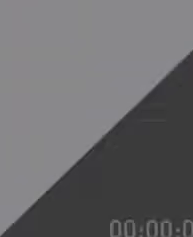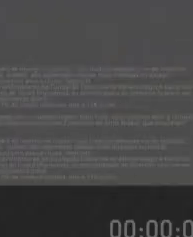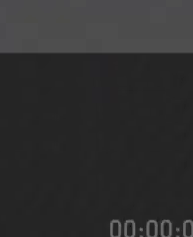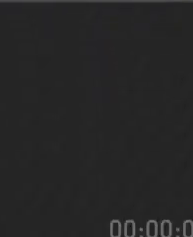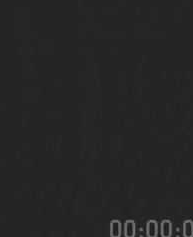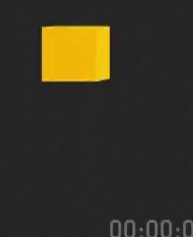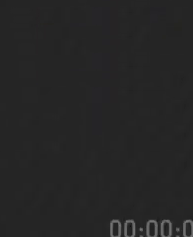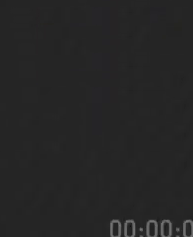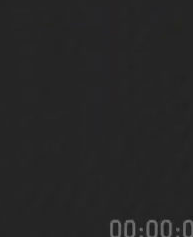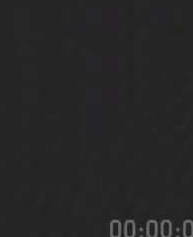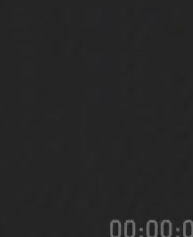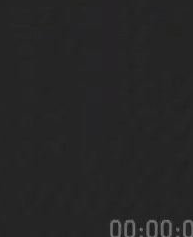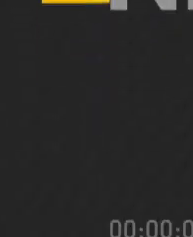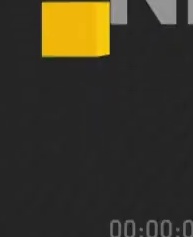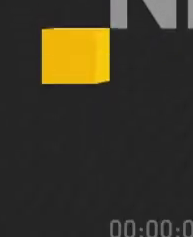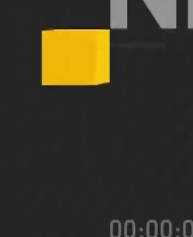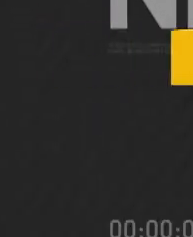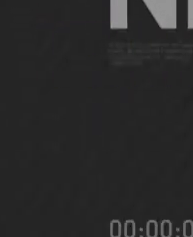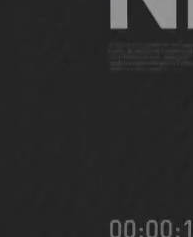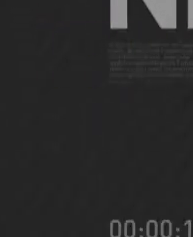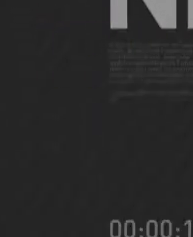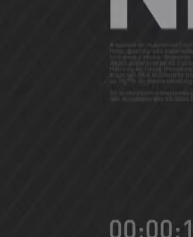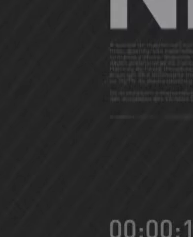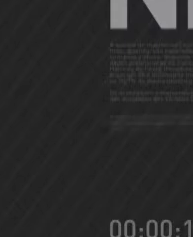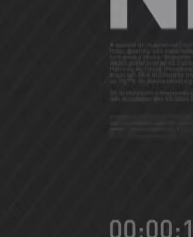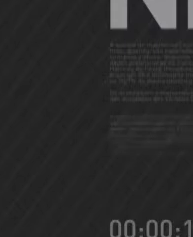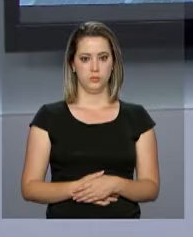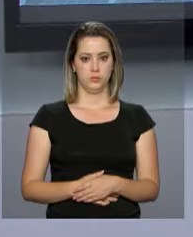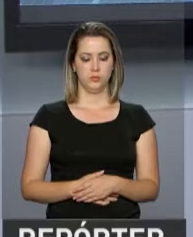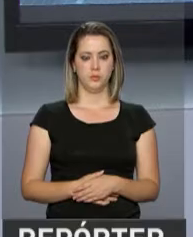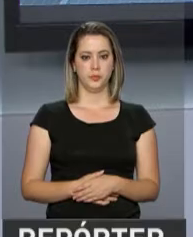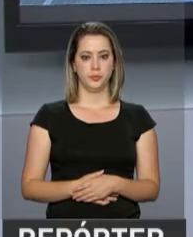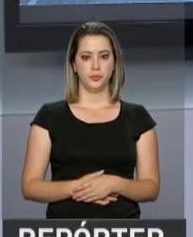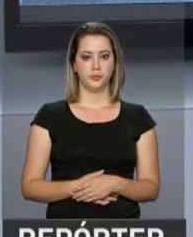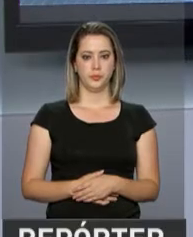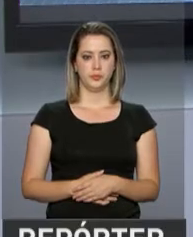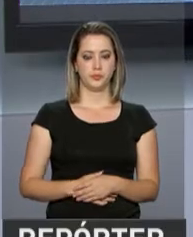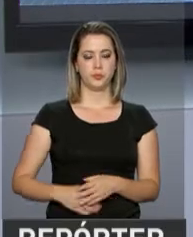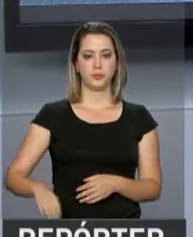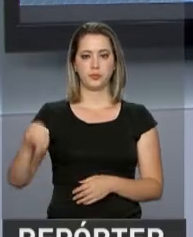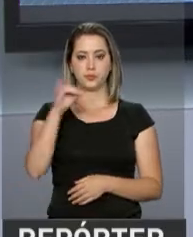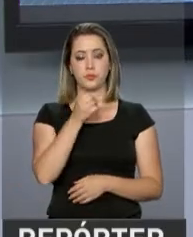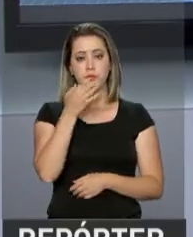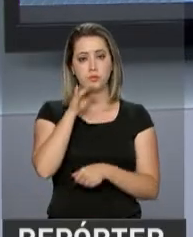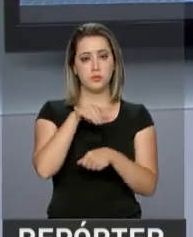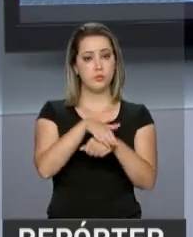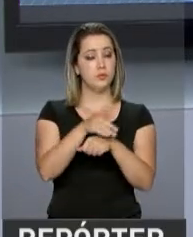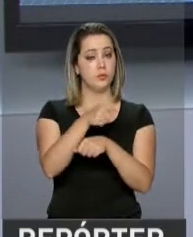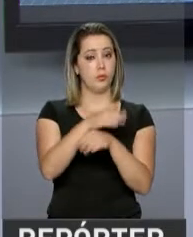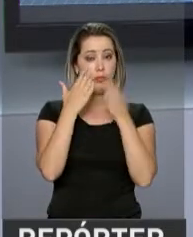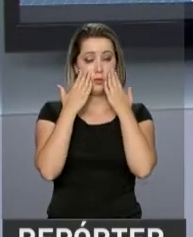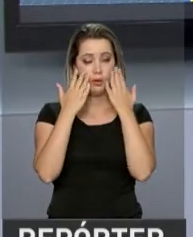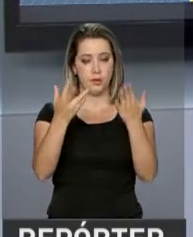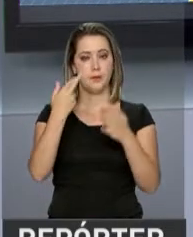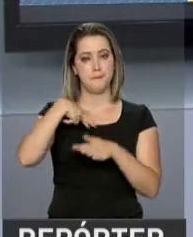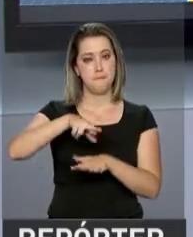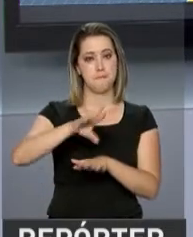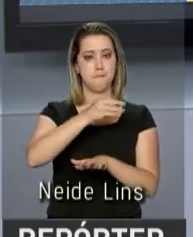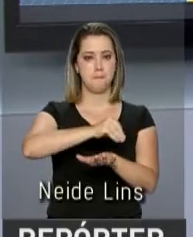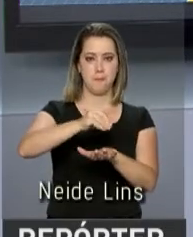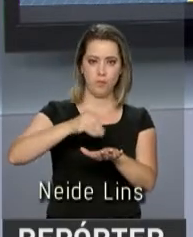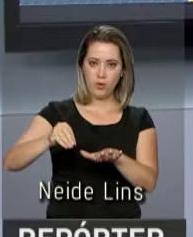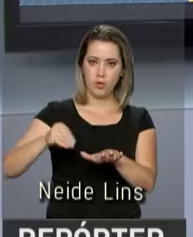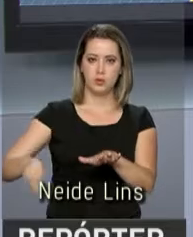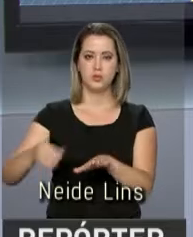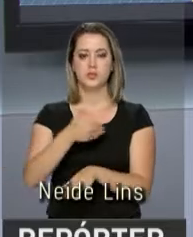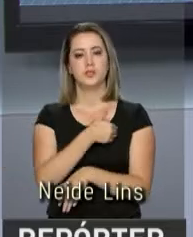ninguém - olá boa noite no ar o repórter nbr com